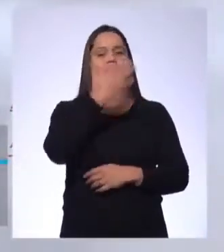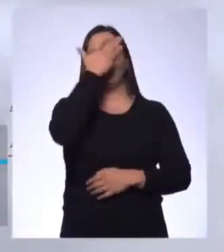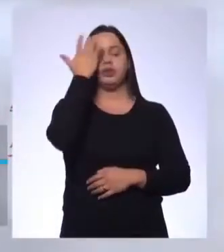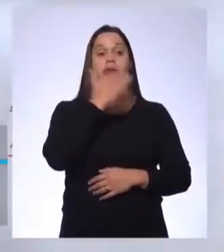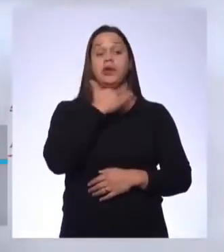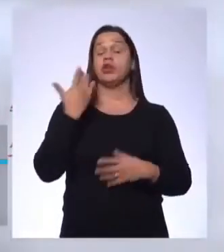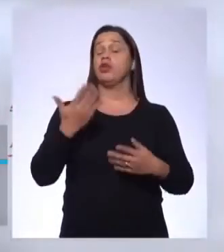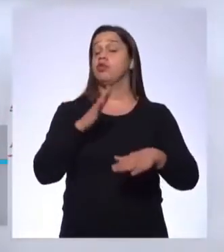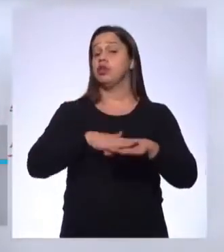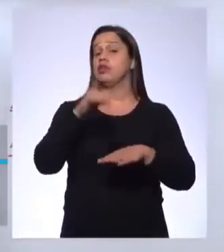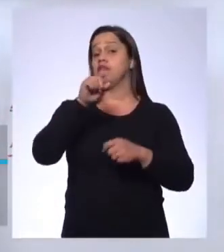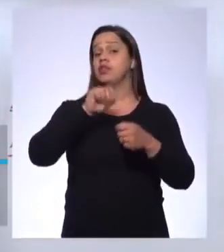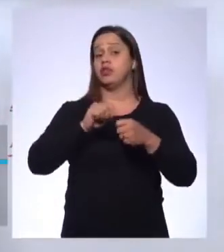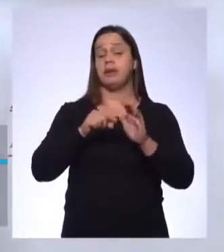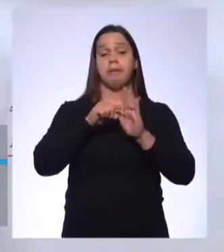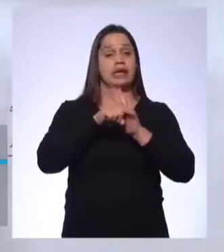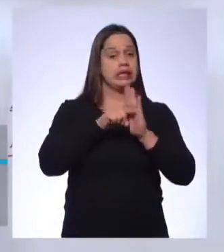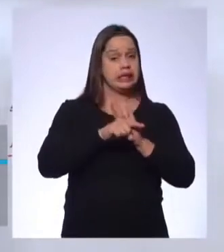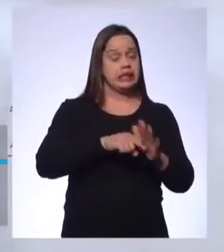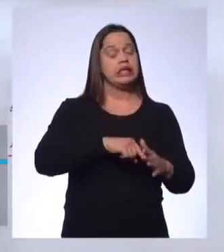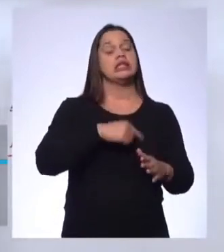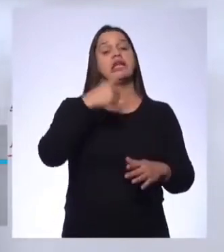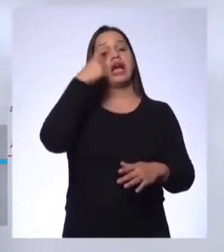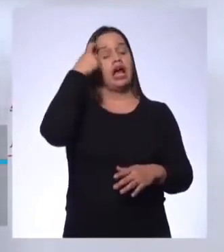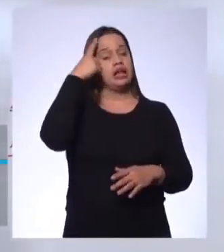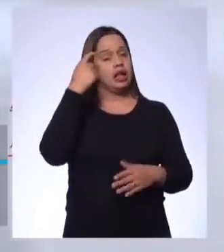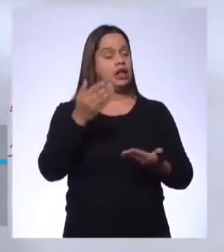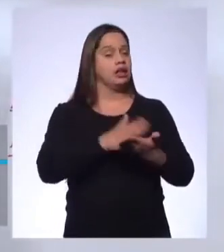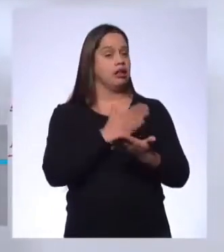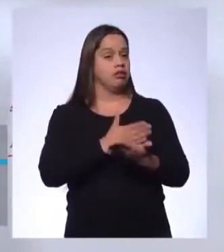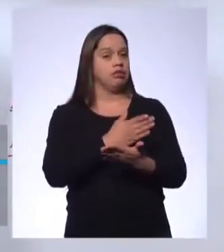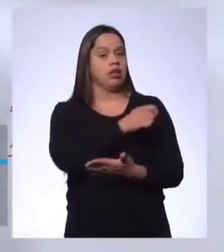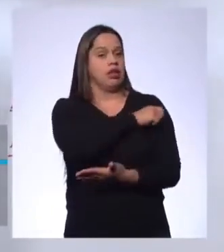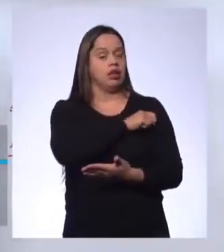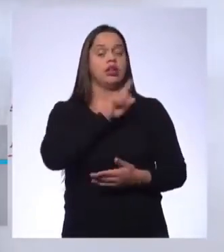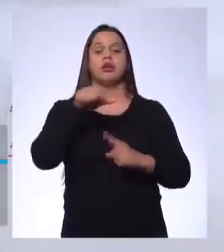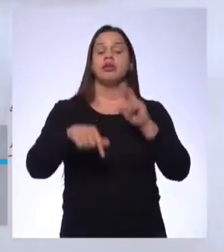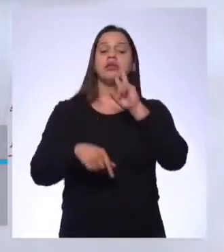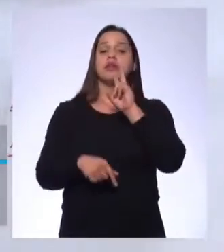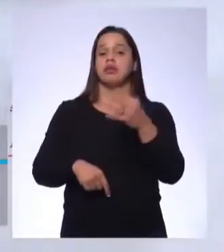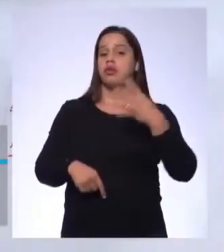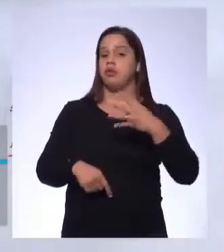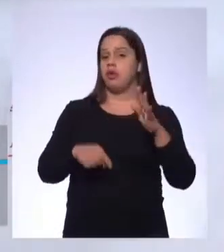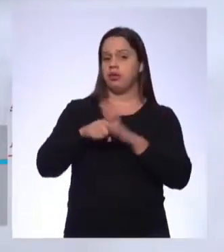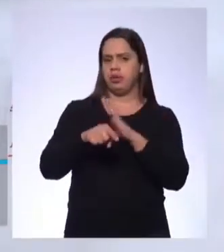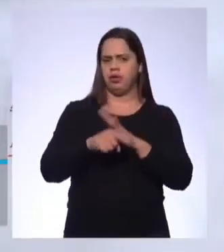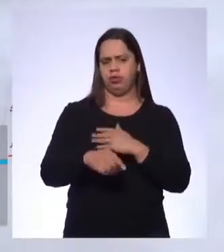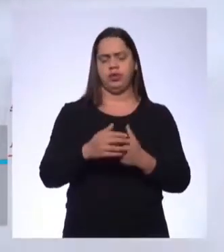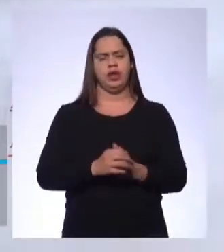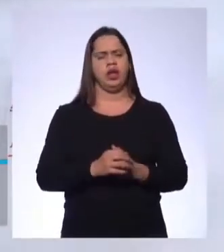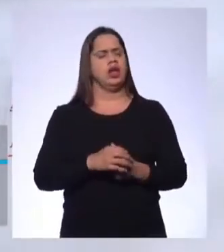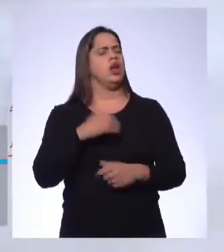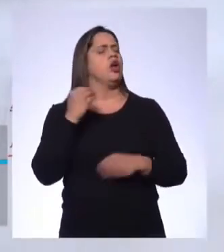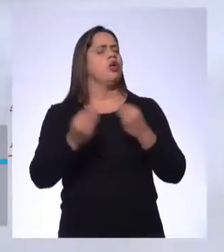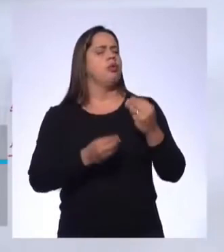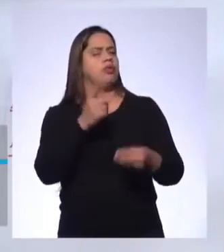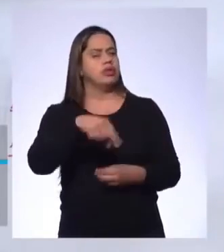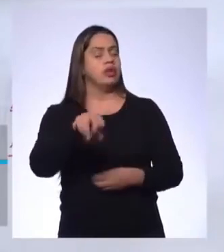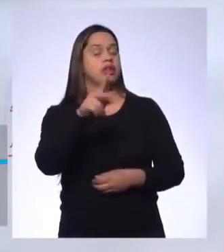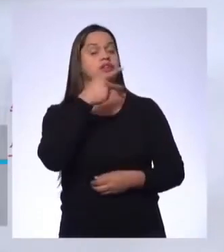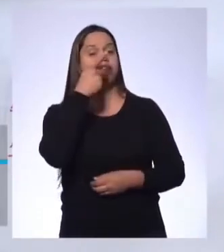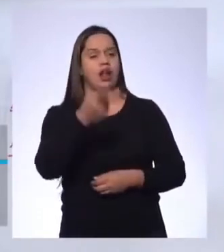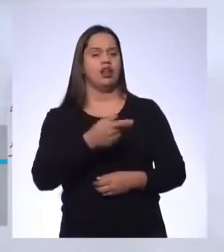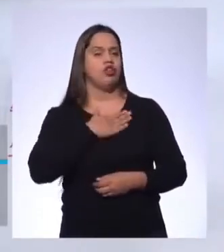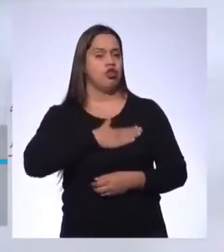sugestões que estão no caderno do aluno e você vai responder aquelas 4 perguntas, tá? Como vocês falaram que vocês gostam muito